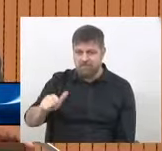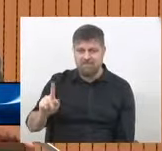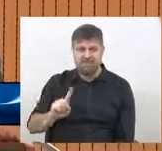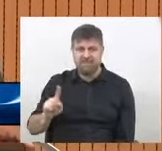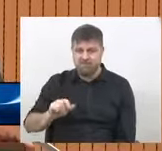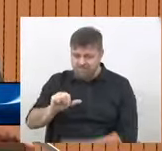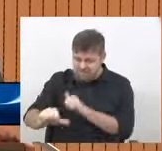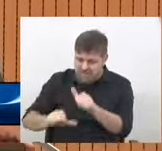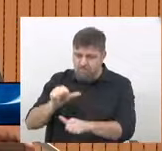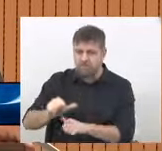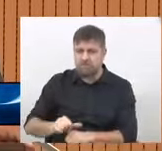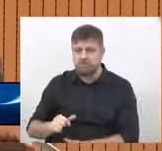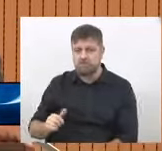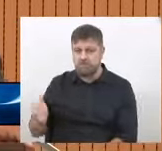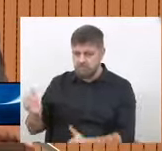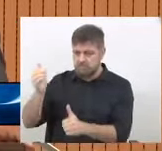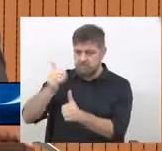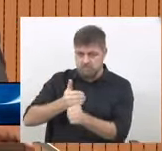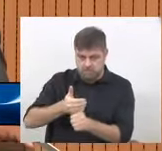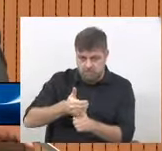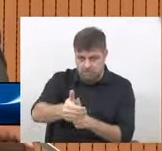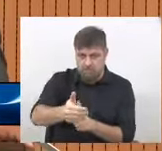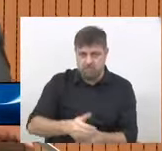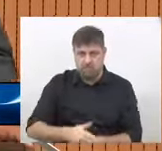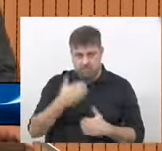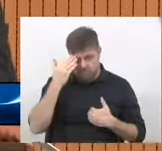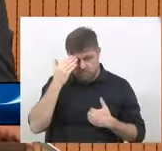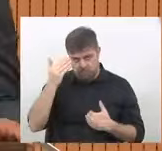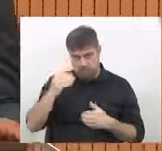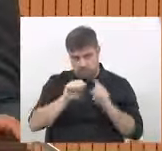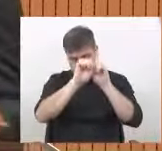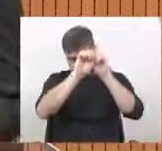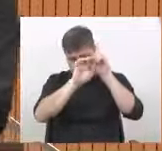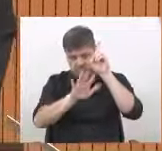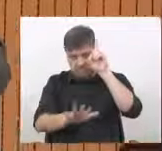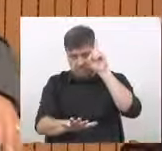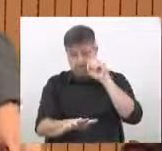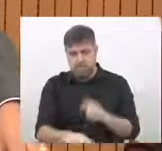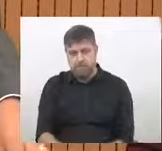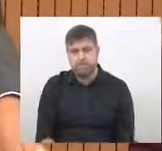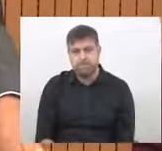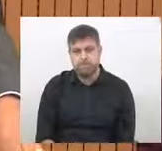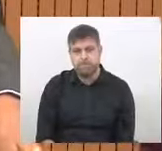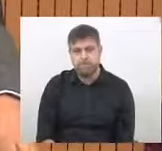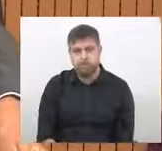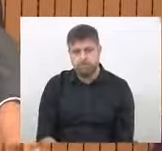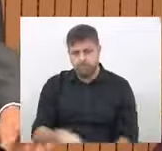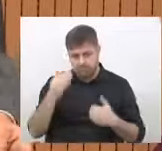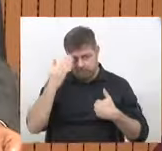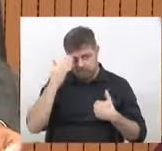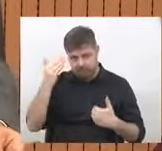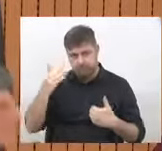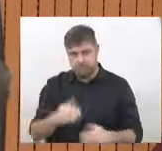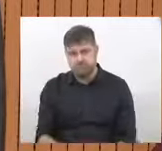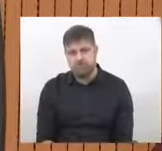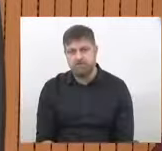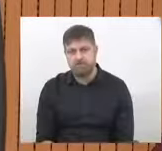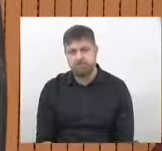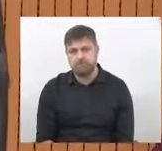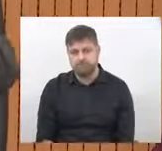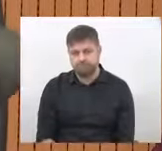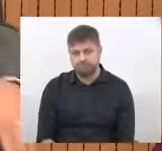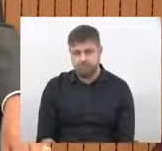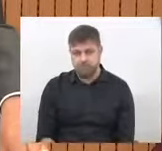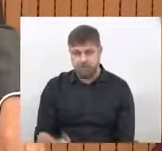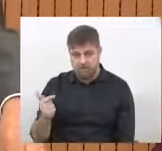vira monarquia. Então, muito obrigado. Deus abençoe a todos. Muito obrigado, vereador doutor Paulo Galtério, vice-líder do